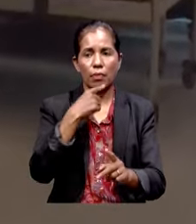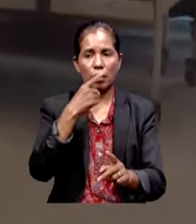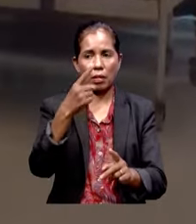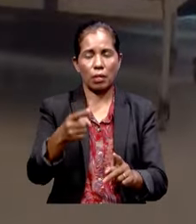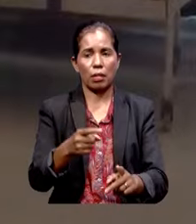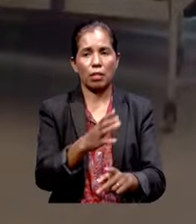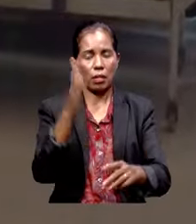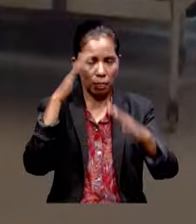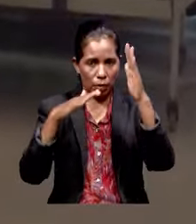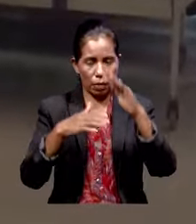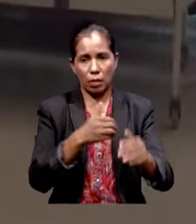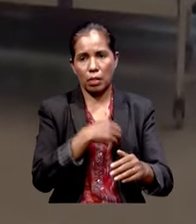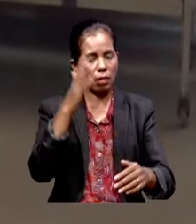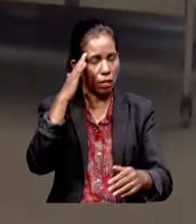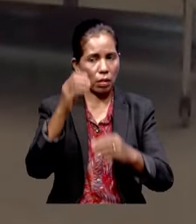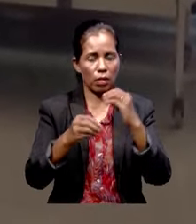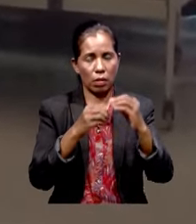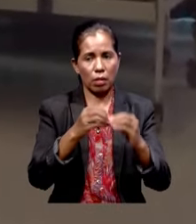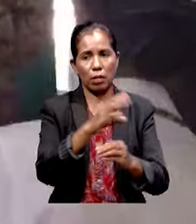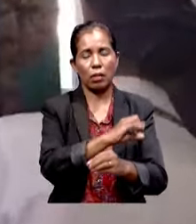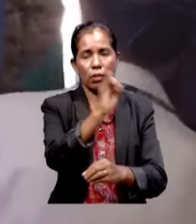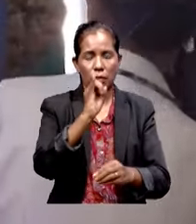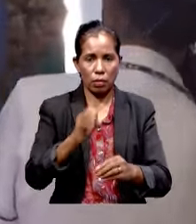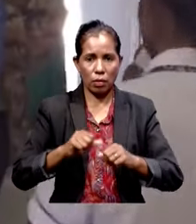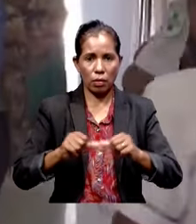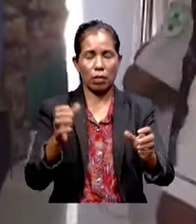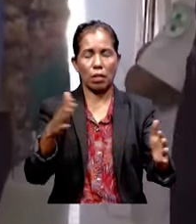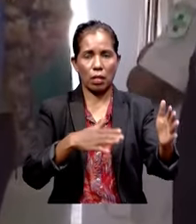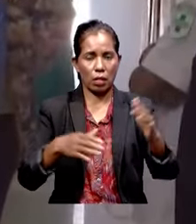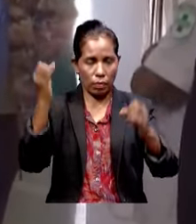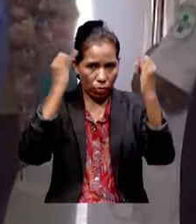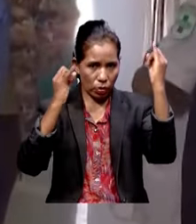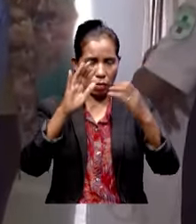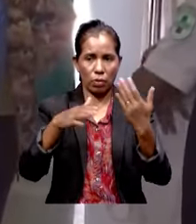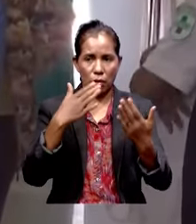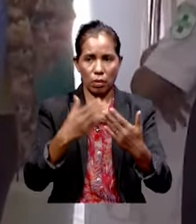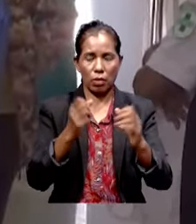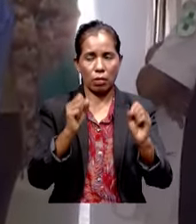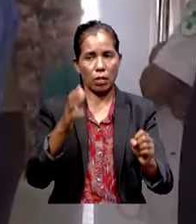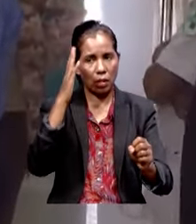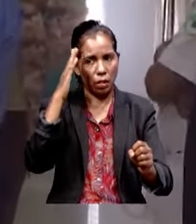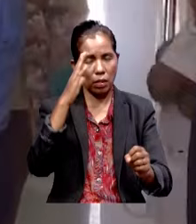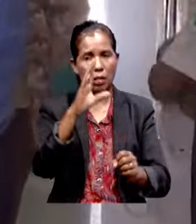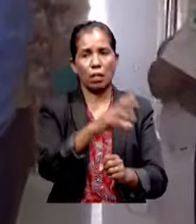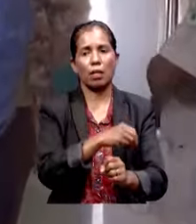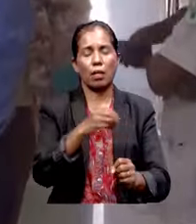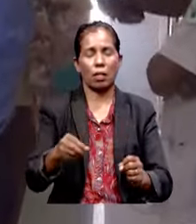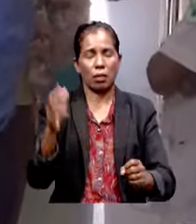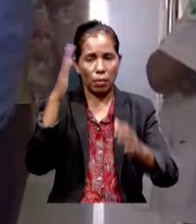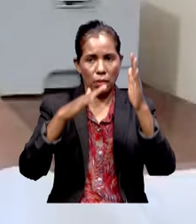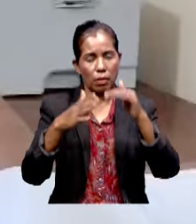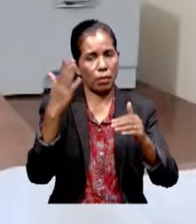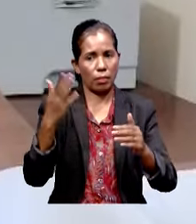motivo acontecimento se dá o catene, tamba parte investigação continua libur informação sira, onde descobre motivo acontecimento